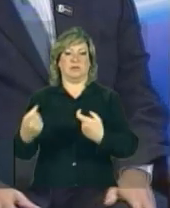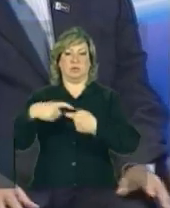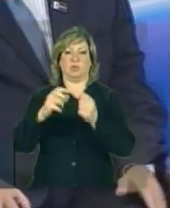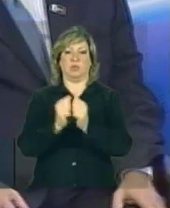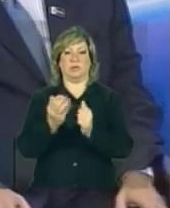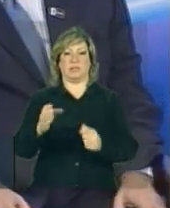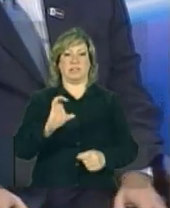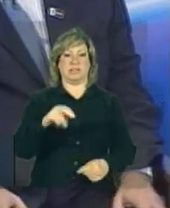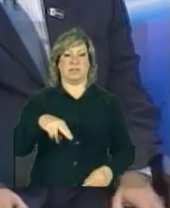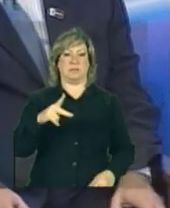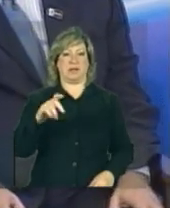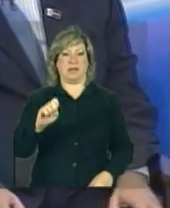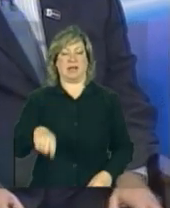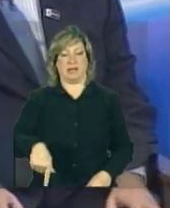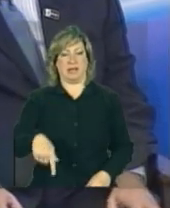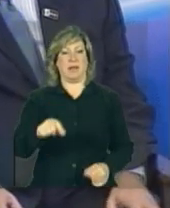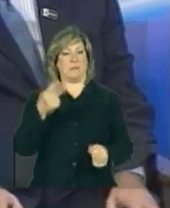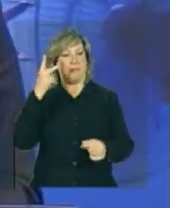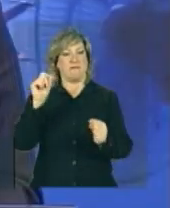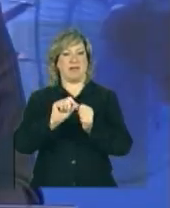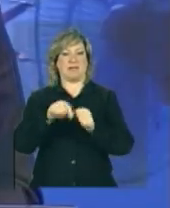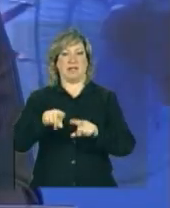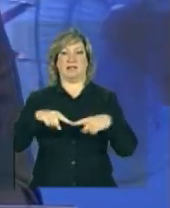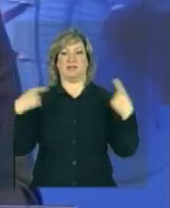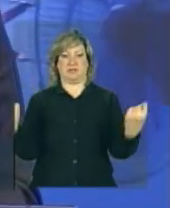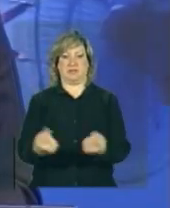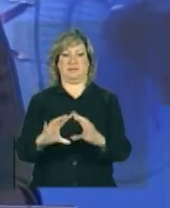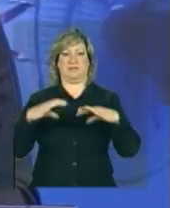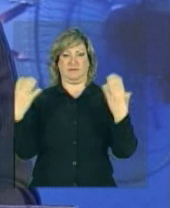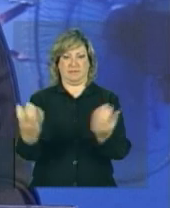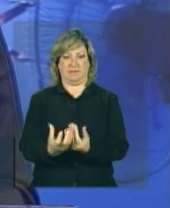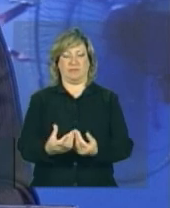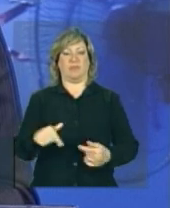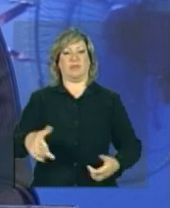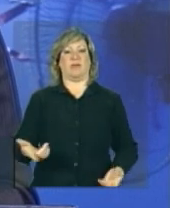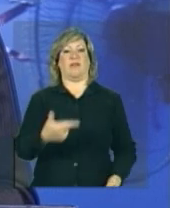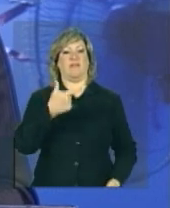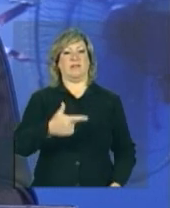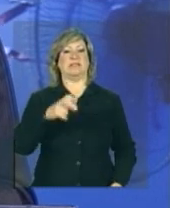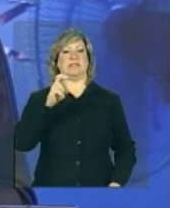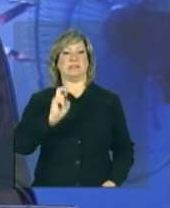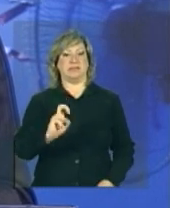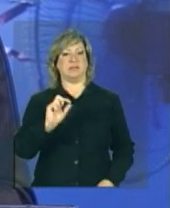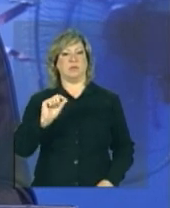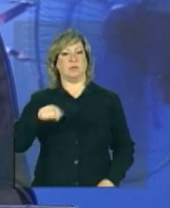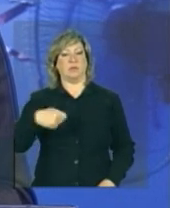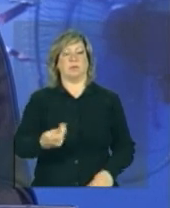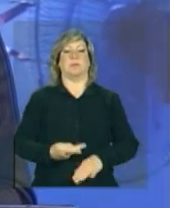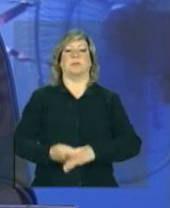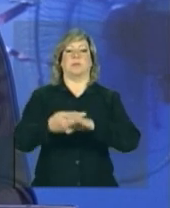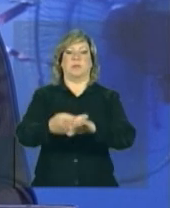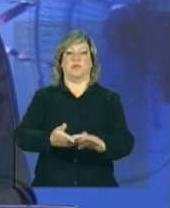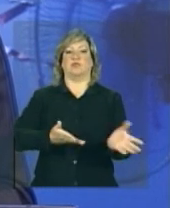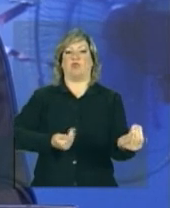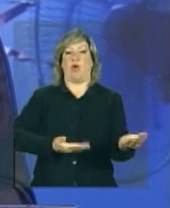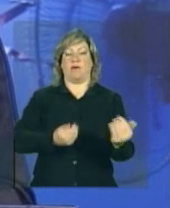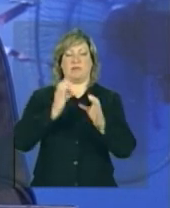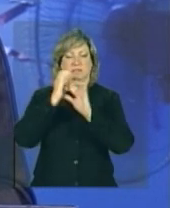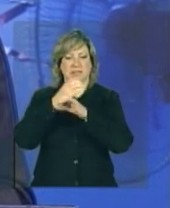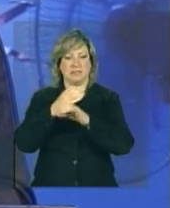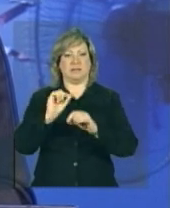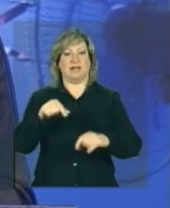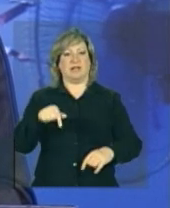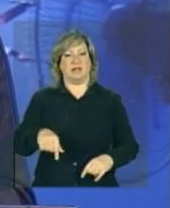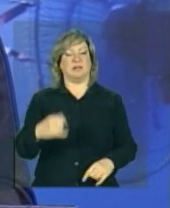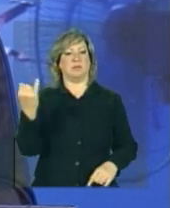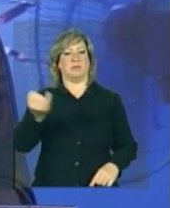para realizar este evento. Estamos já na 25ª edição do Prêmio Jovem Cientista e essa importante